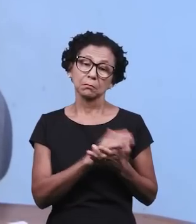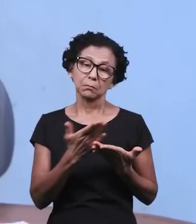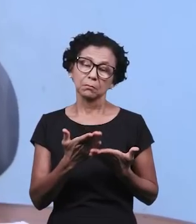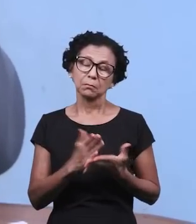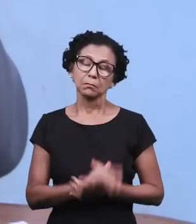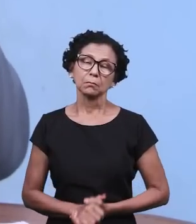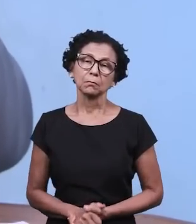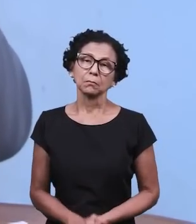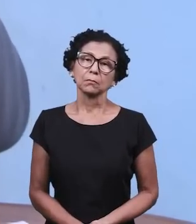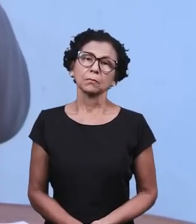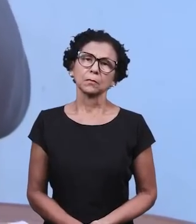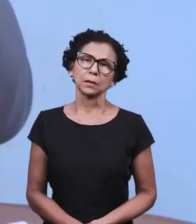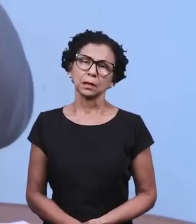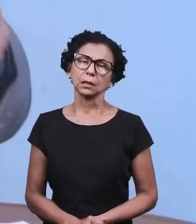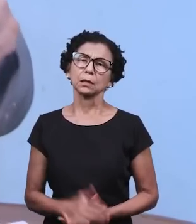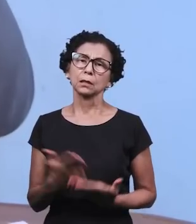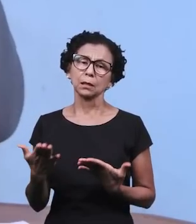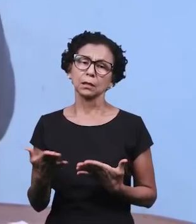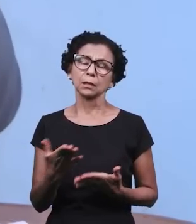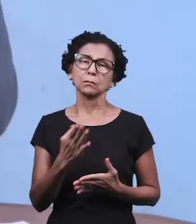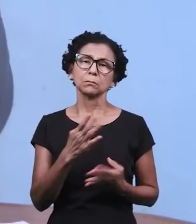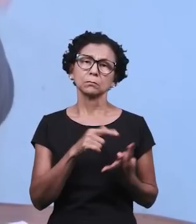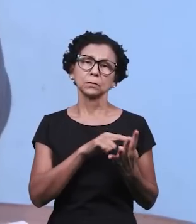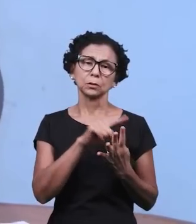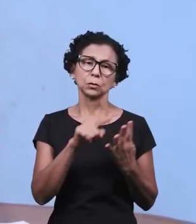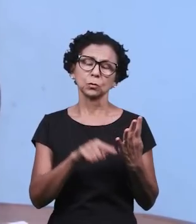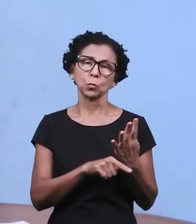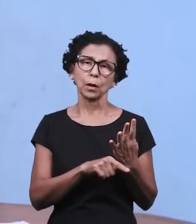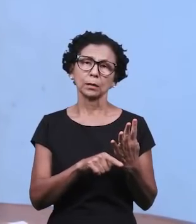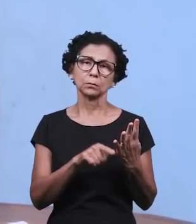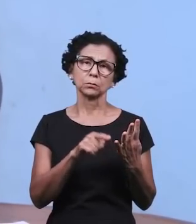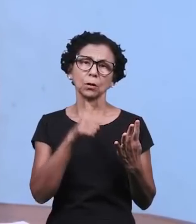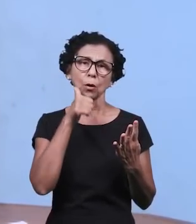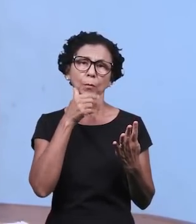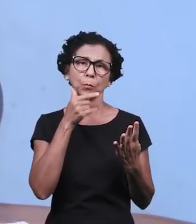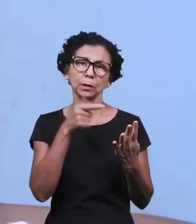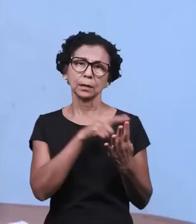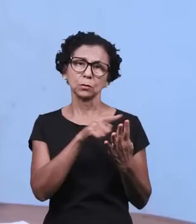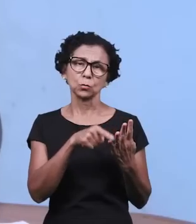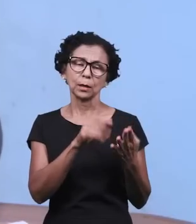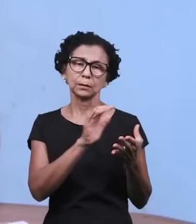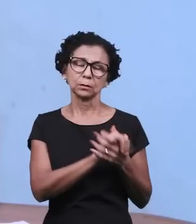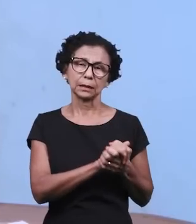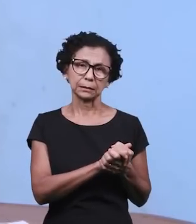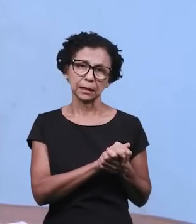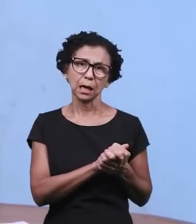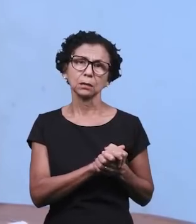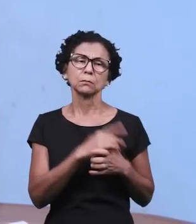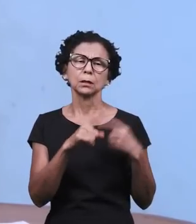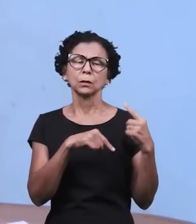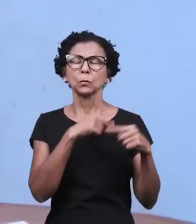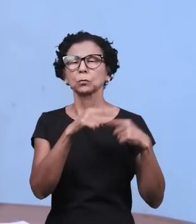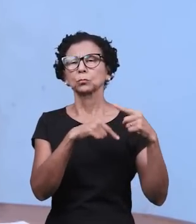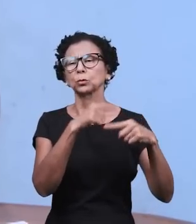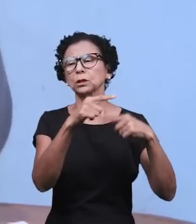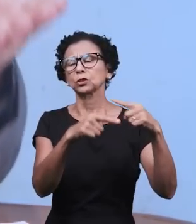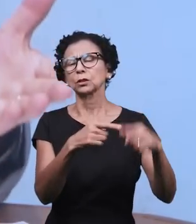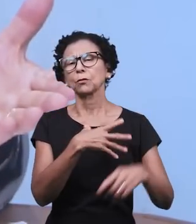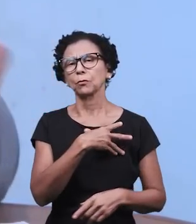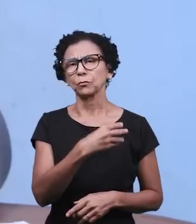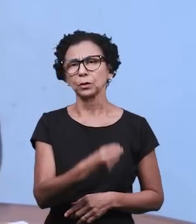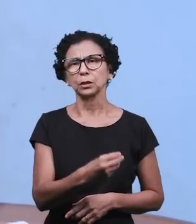falando possivelmente, que não está declarado aqui. Nós estamos buscando esse entendimento na interpretação dos